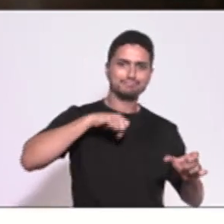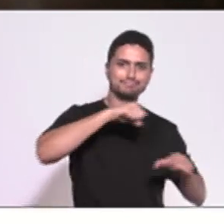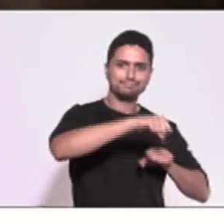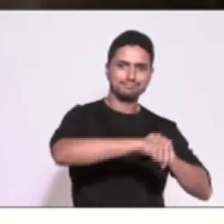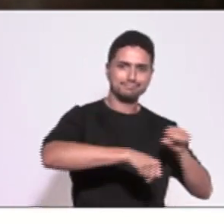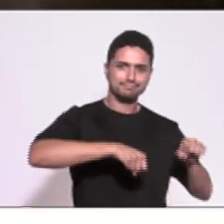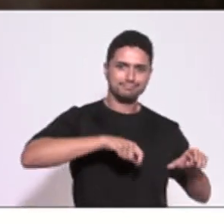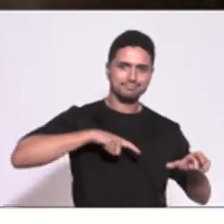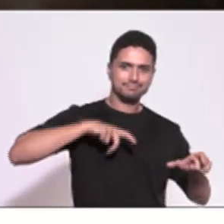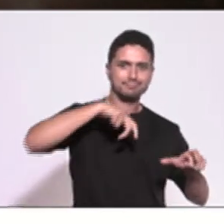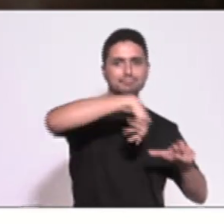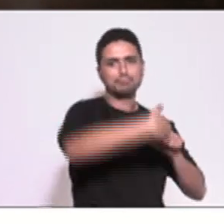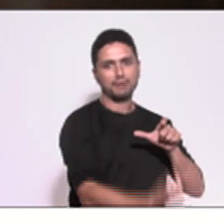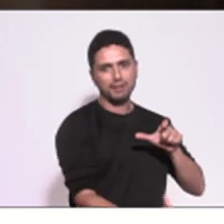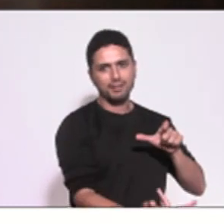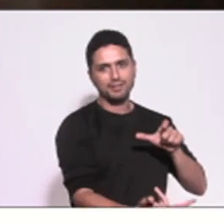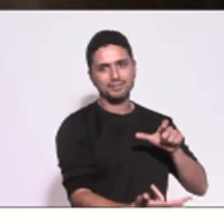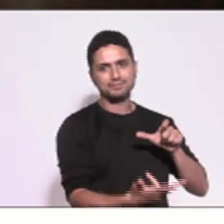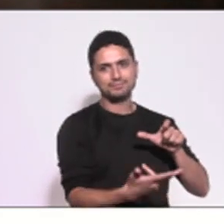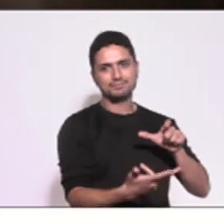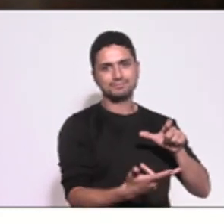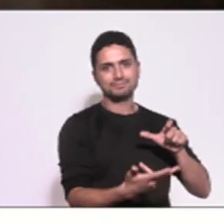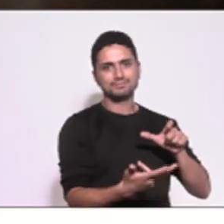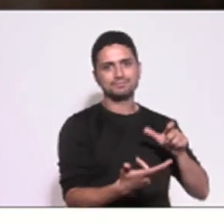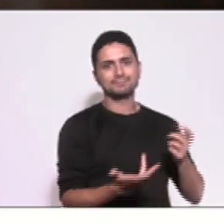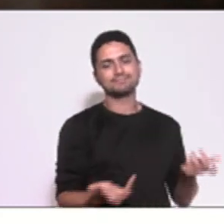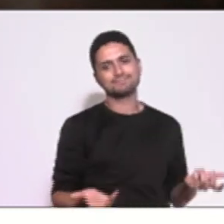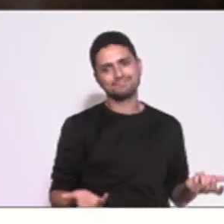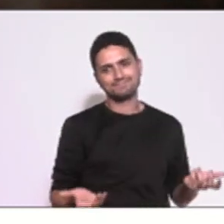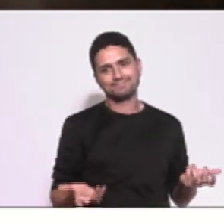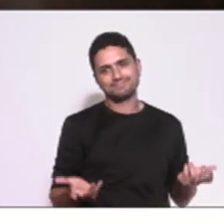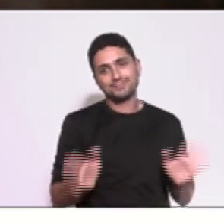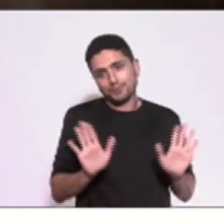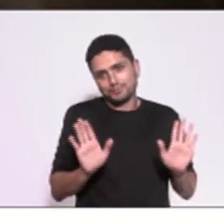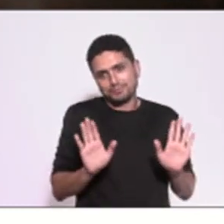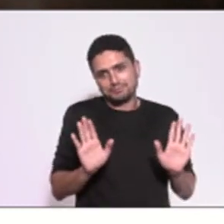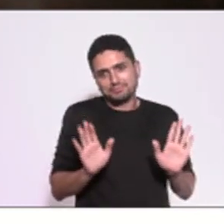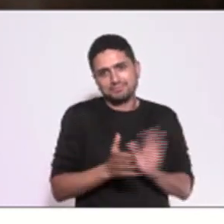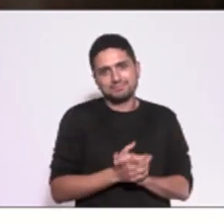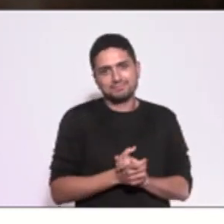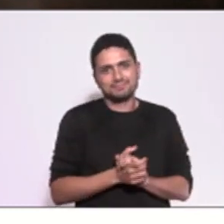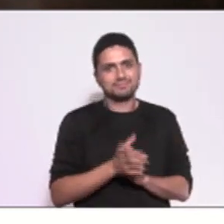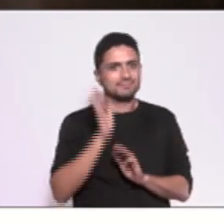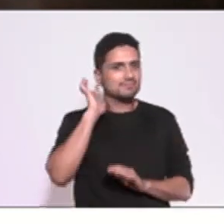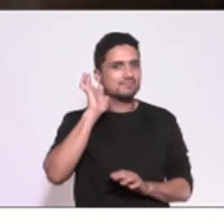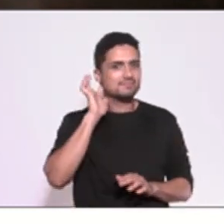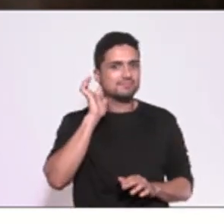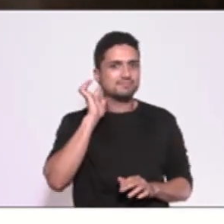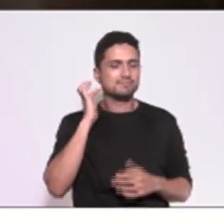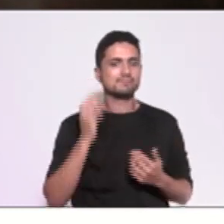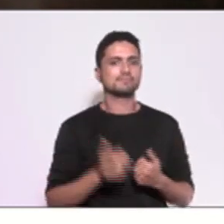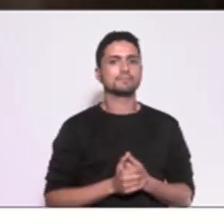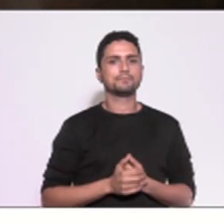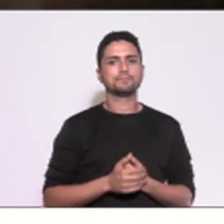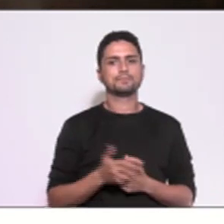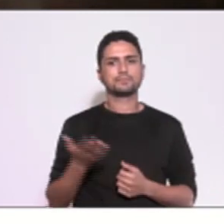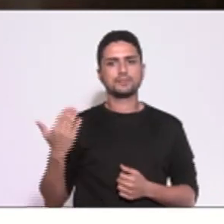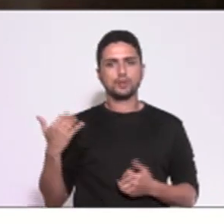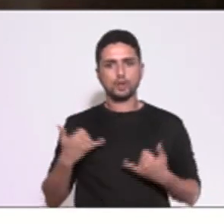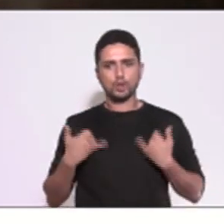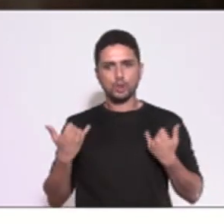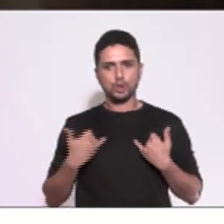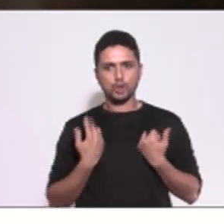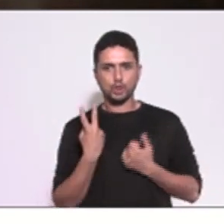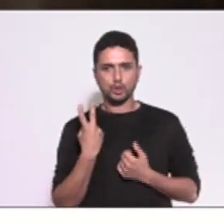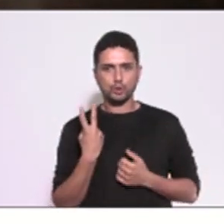Sobre isso é só isso. Mais cedo ainda, com 2 anos de idade,